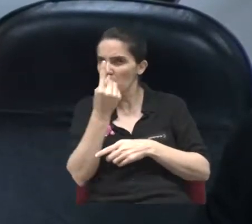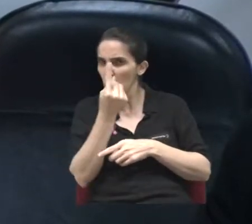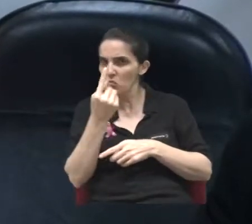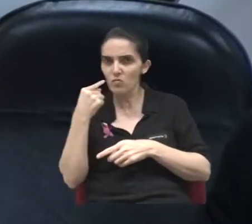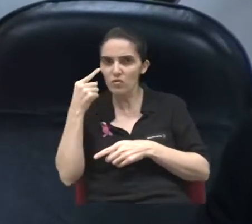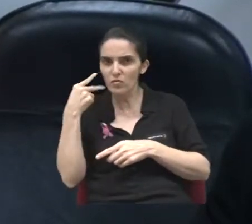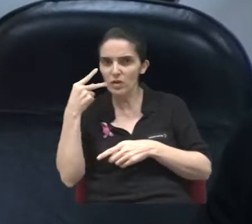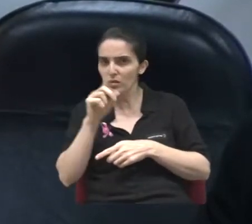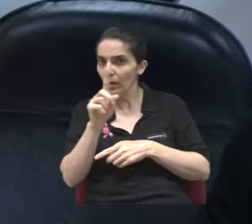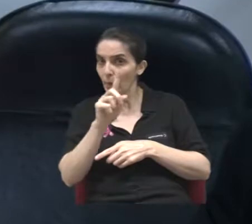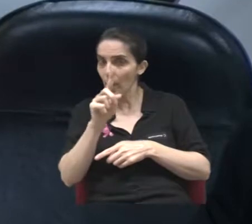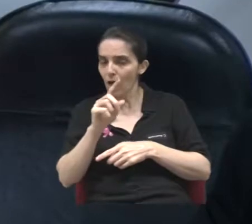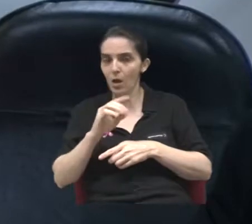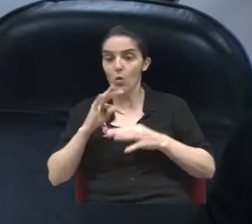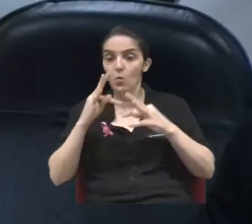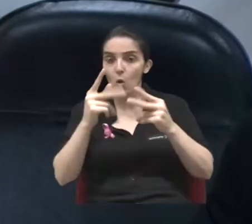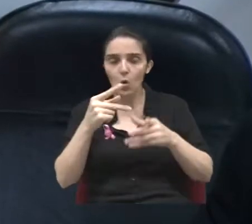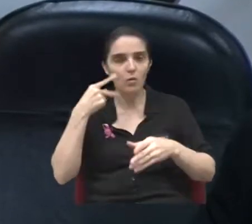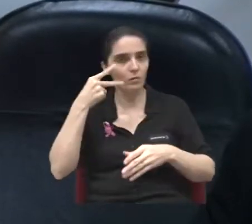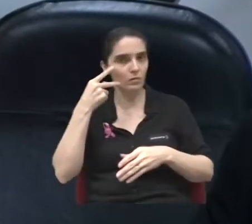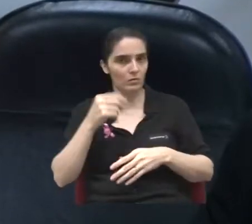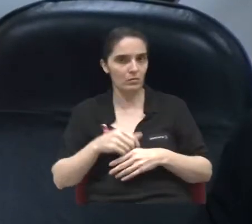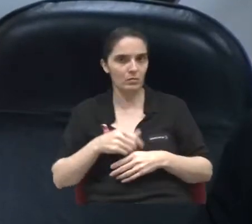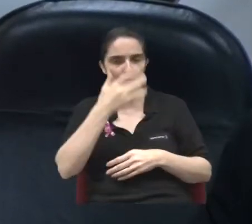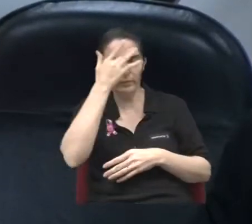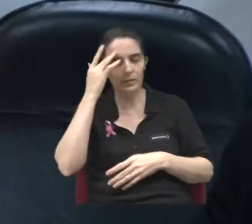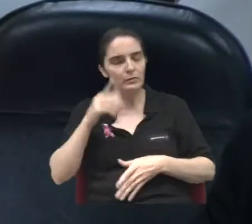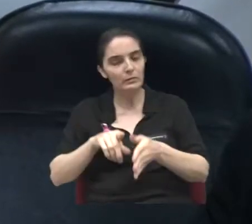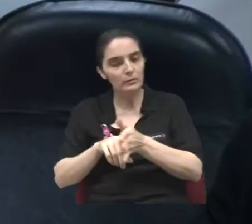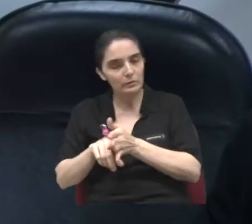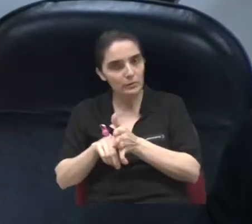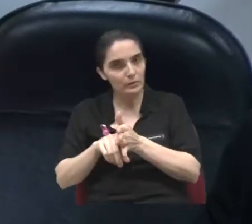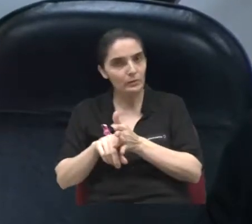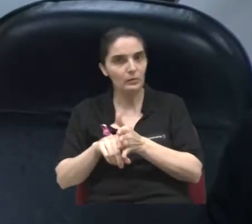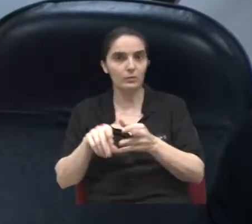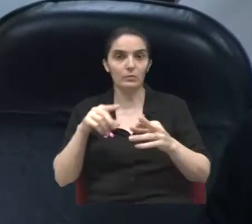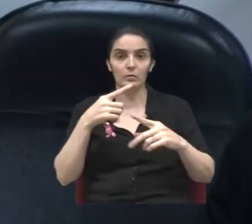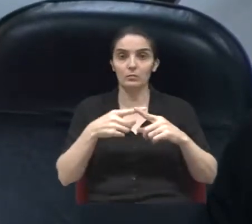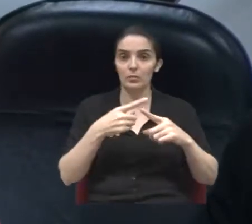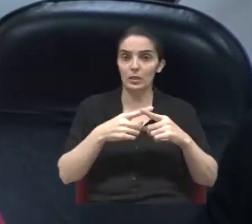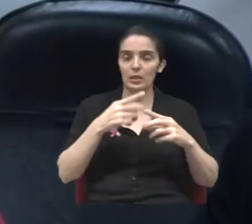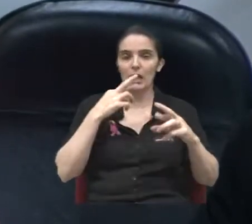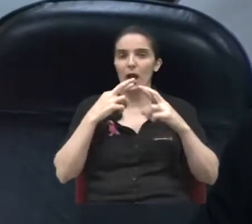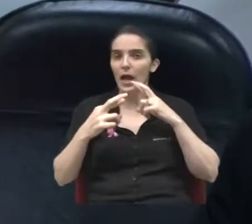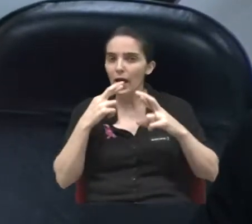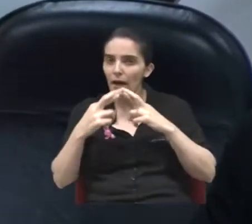os requerimentos são feitos quando alguém reclama ou quando a gente passa e vê a questão do problema que está surgindo